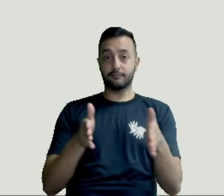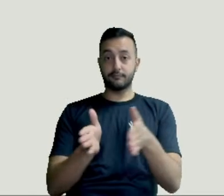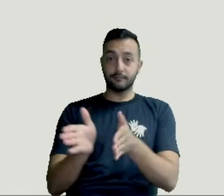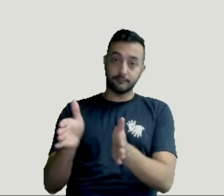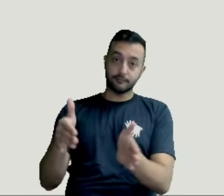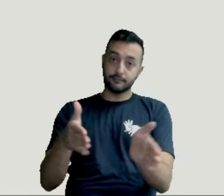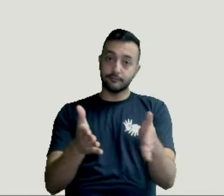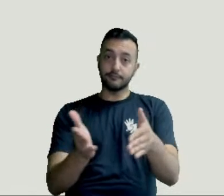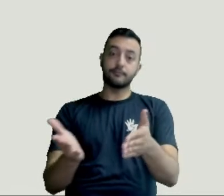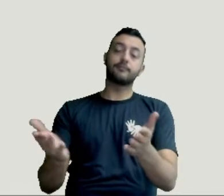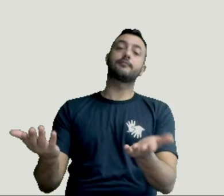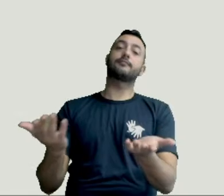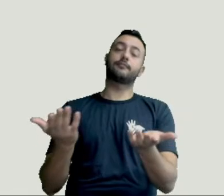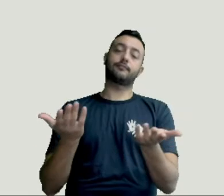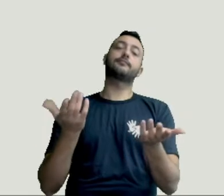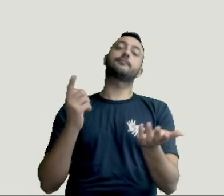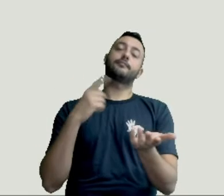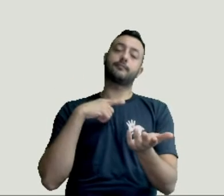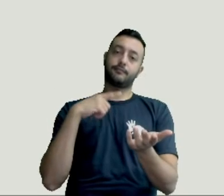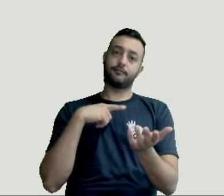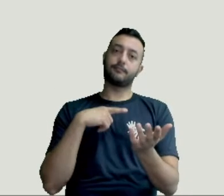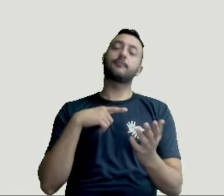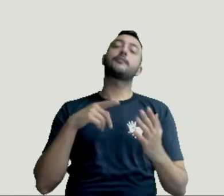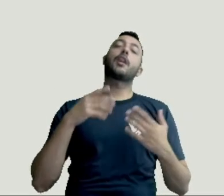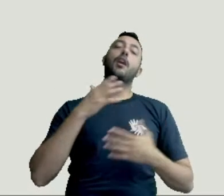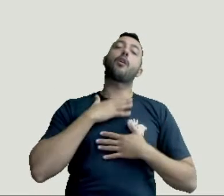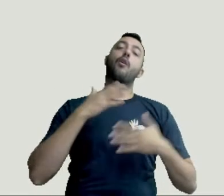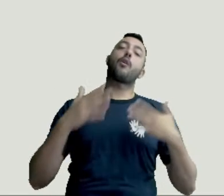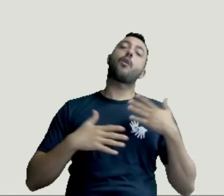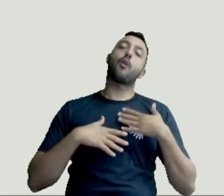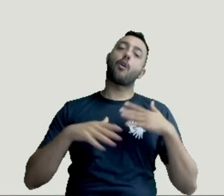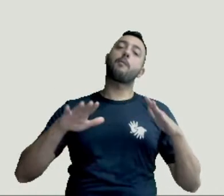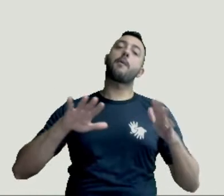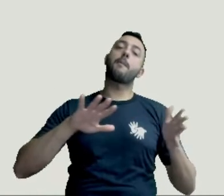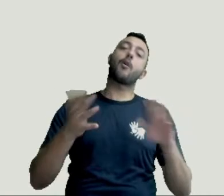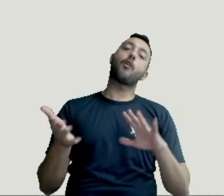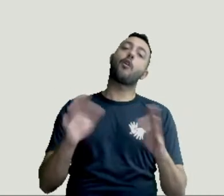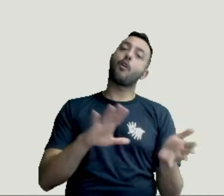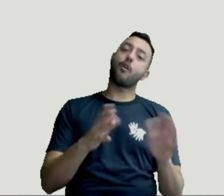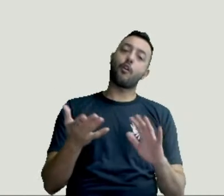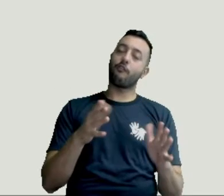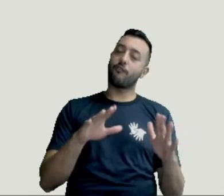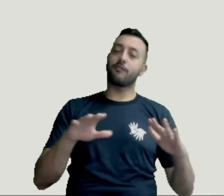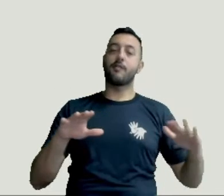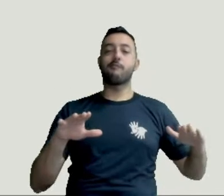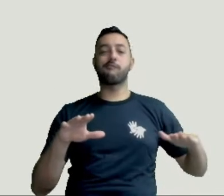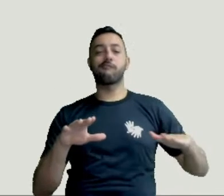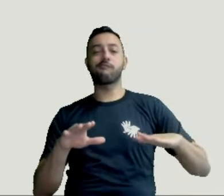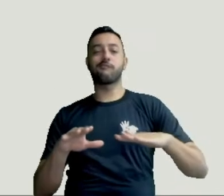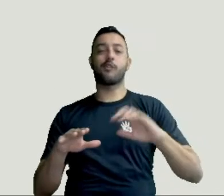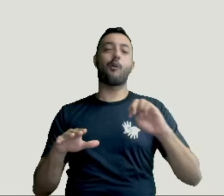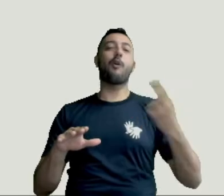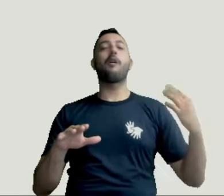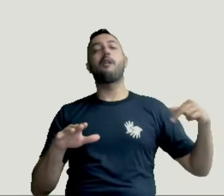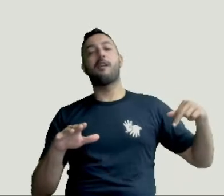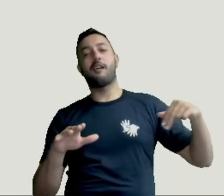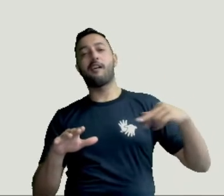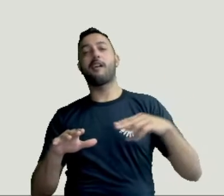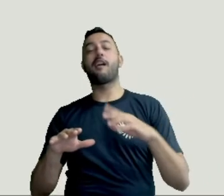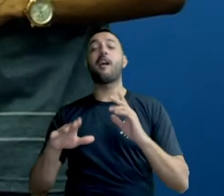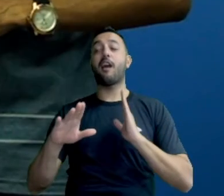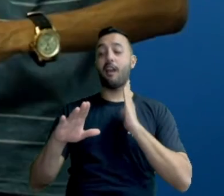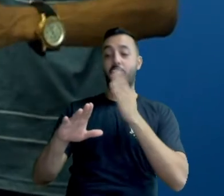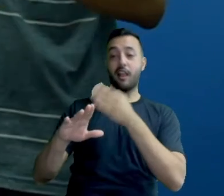caminho percorrido pelo corpo em seu movimento em relação a um dado referencial. Lembra que eu